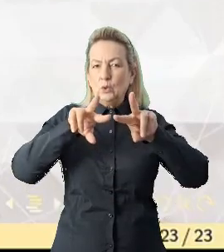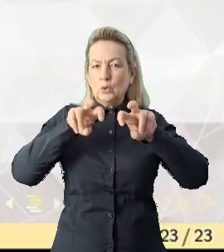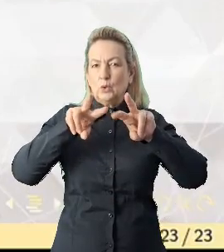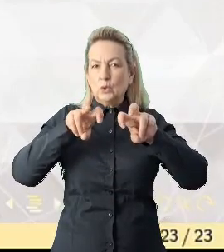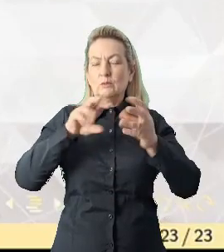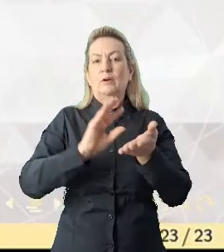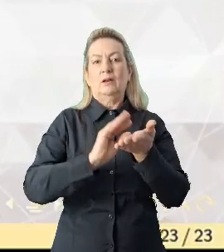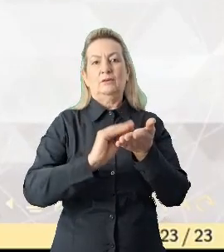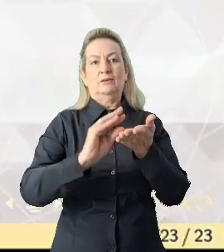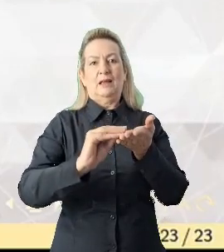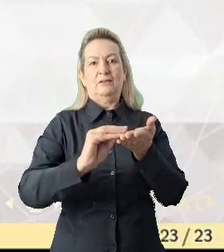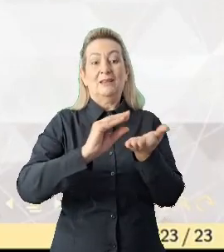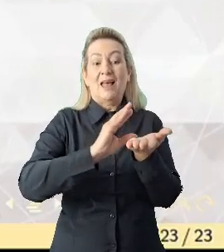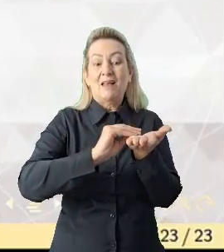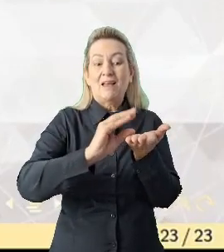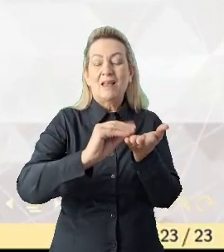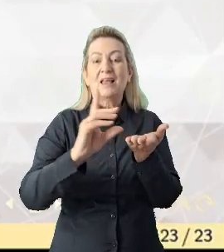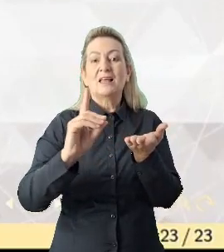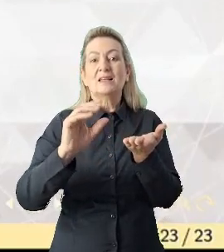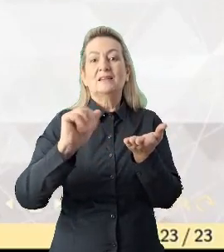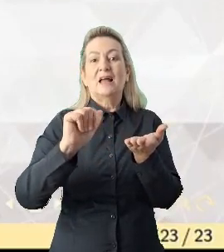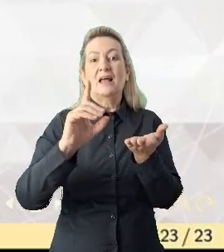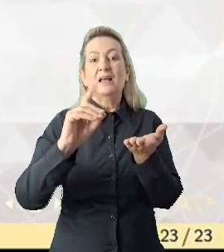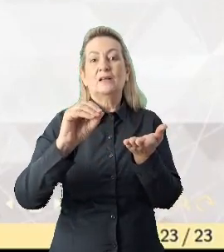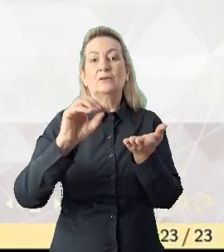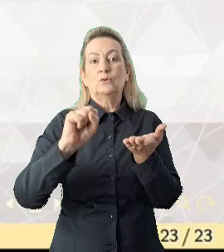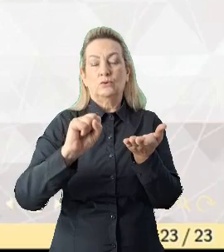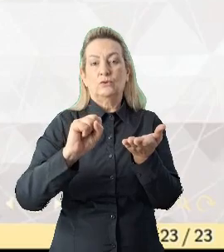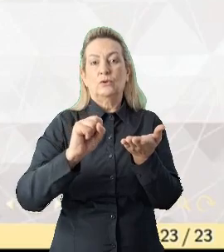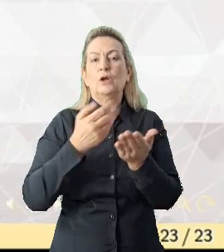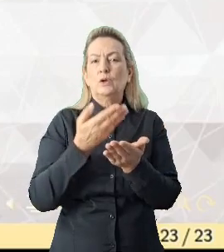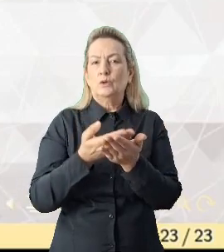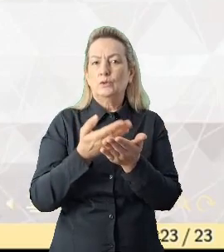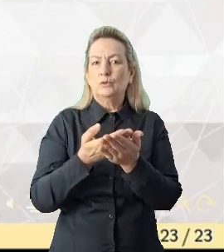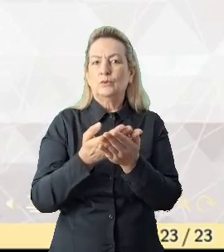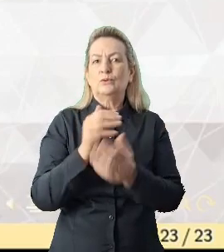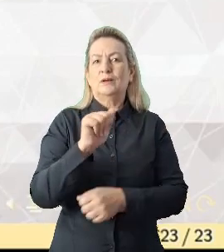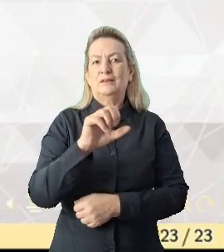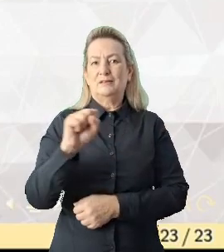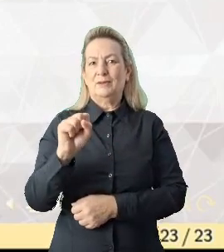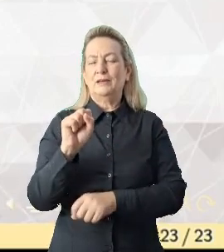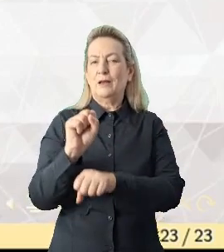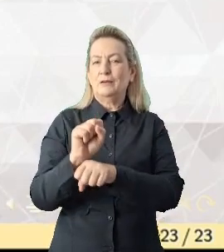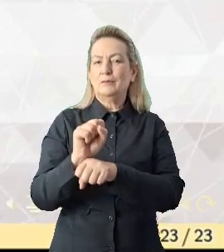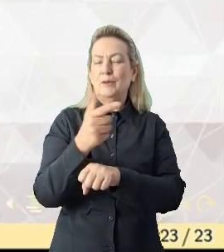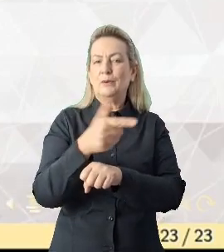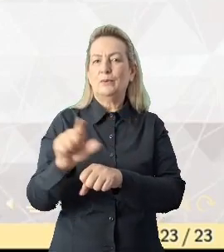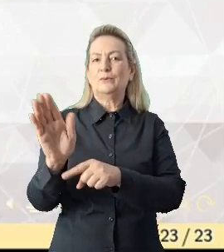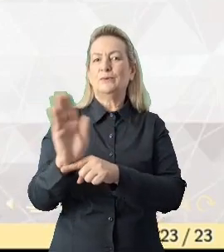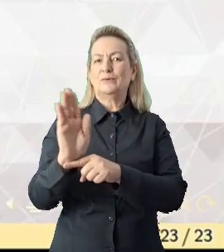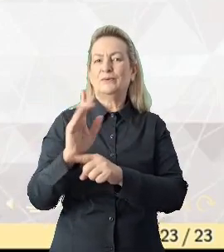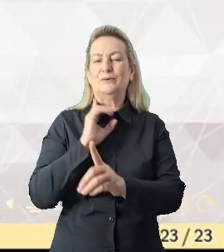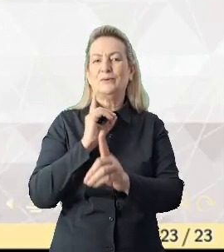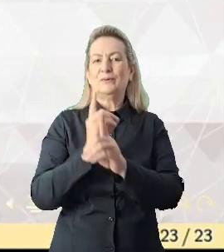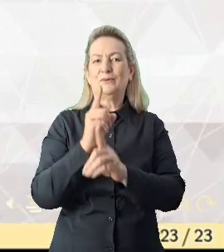trabalhando, da parte descritiva, né, da parte exploratória dos dados, né, estudem a respeito da simetria